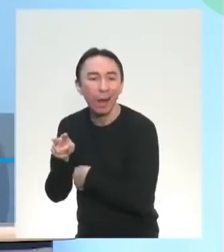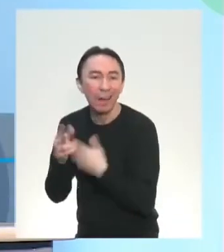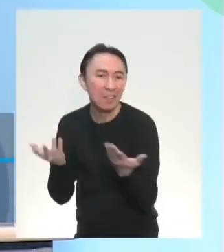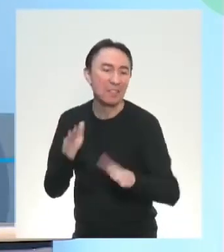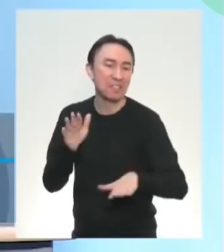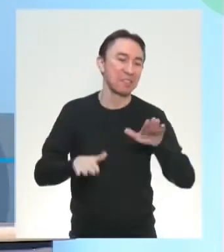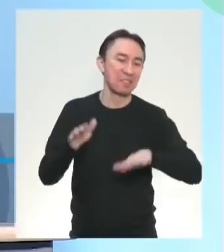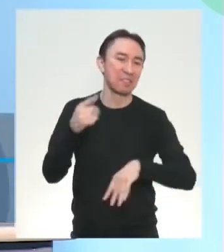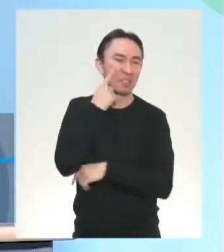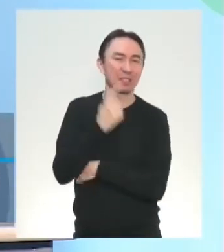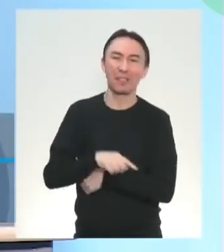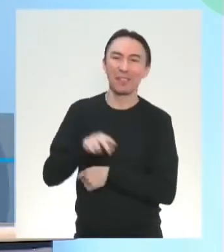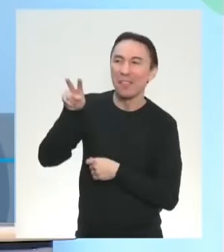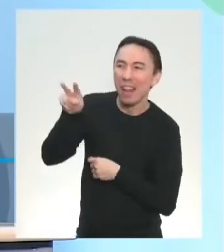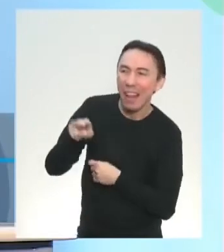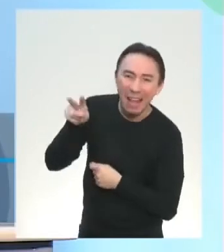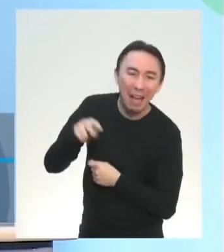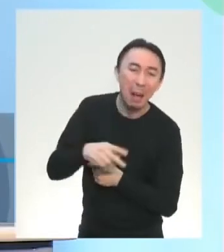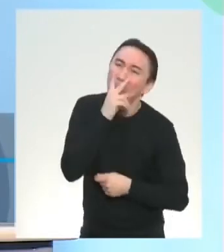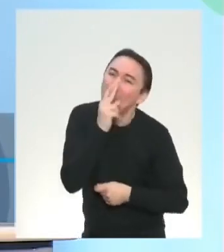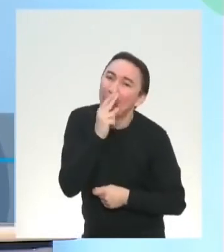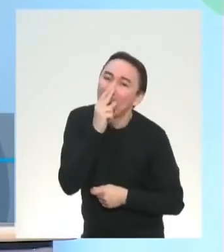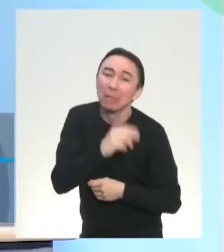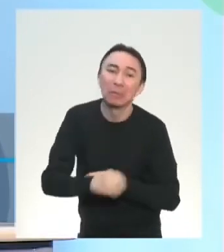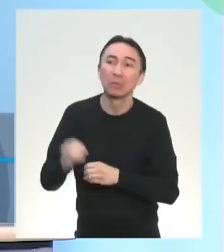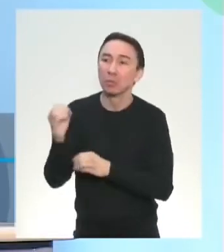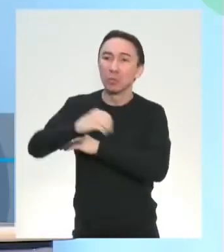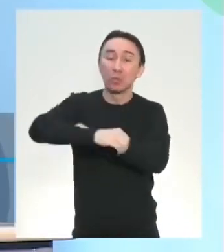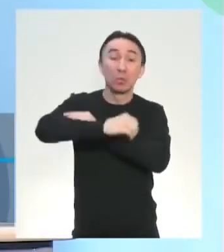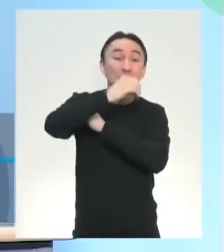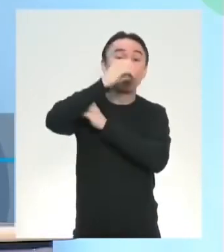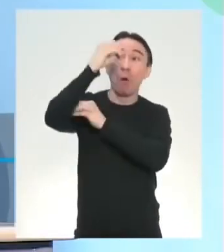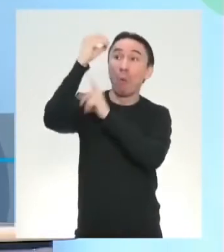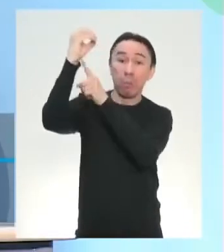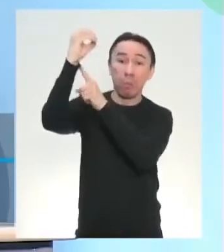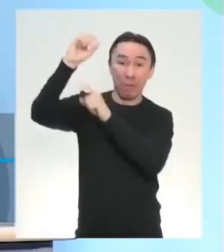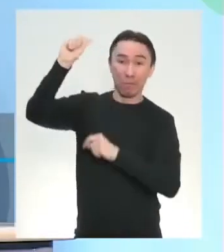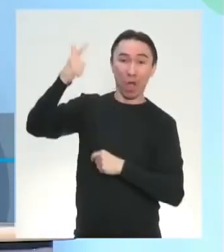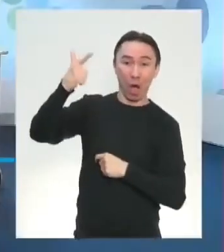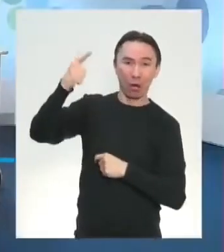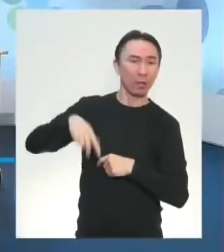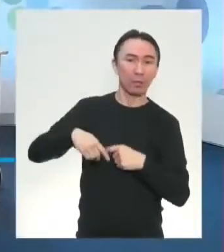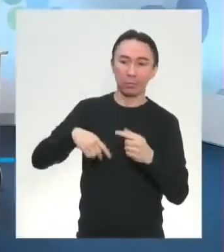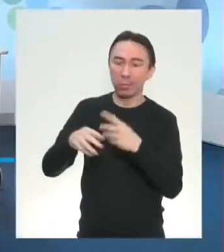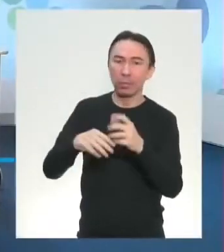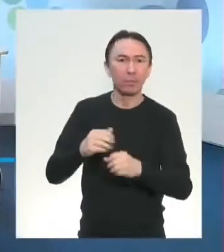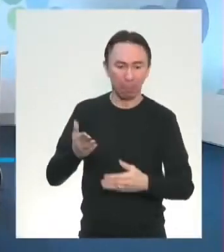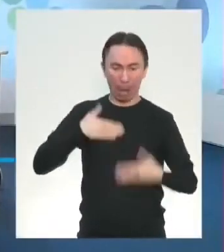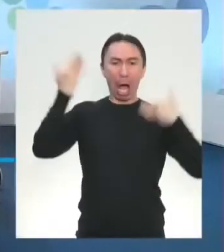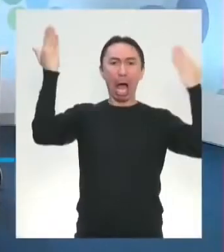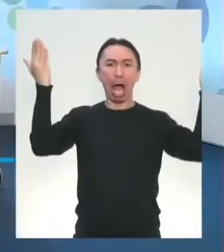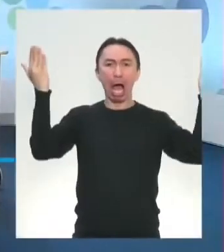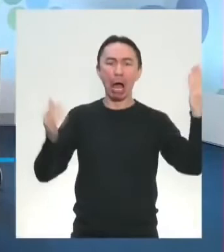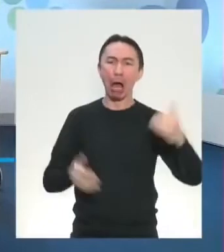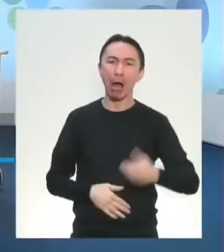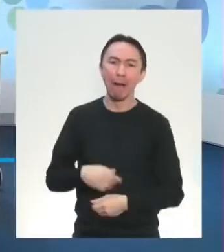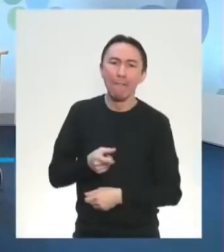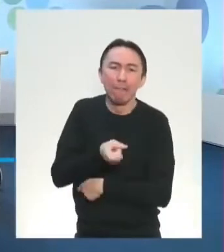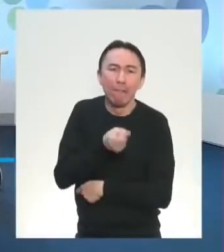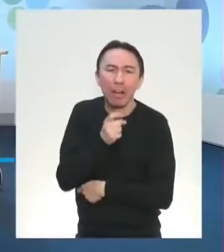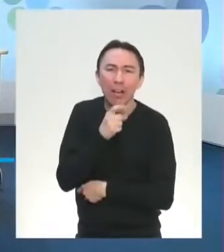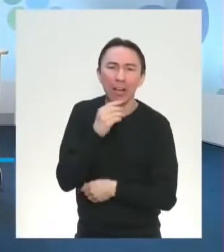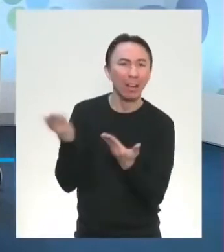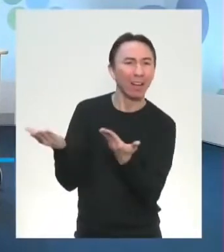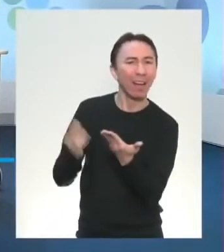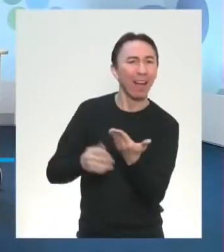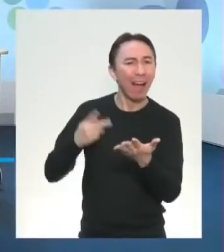vai ter sol, aí amanhece frio, professor Antônio. Aí a gente diz assim, mas eles erraram a previsão do